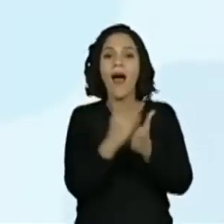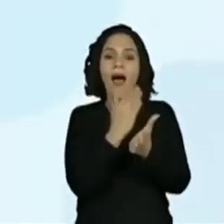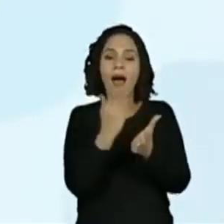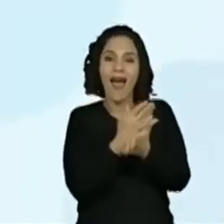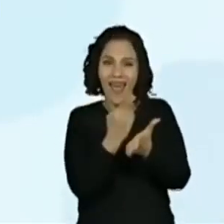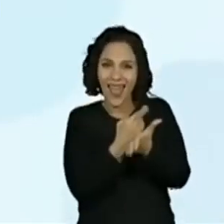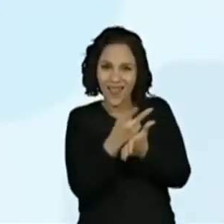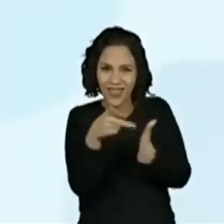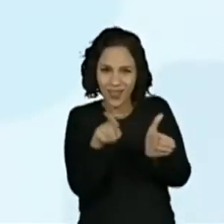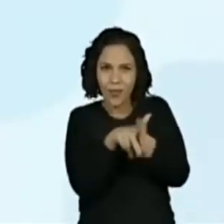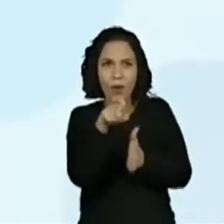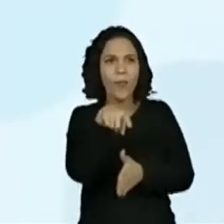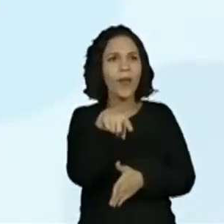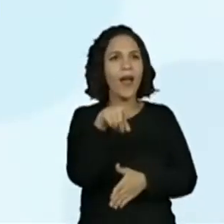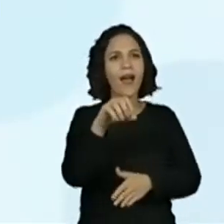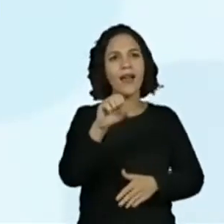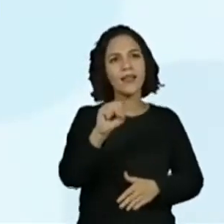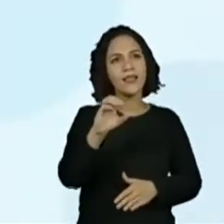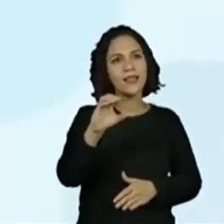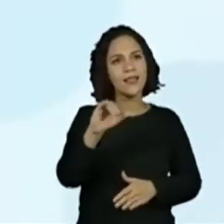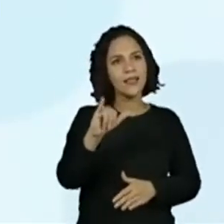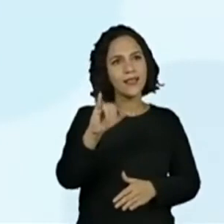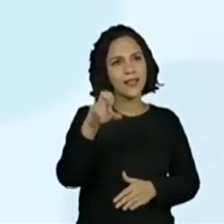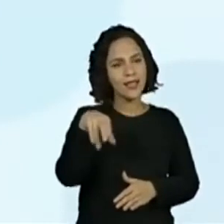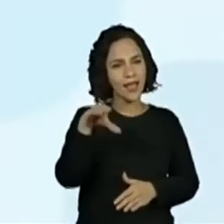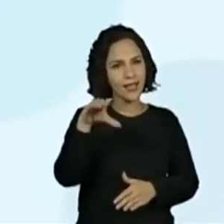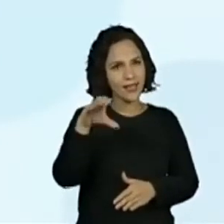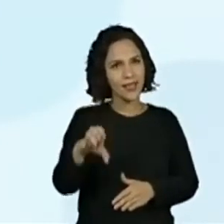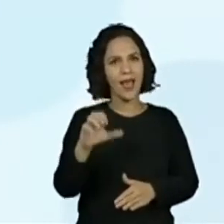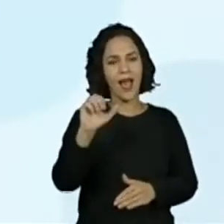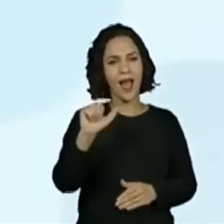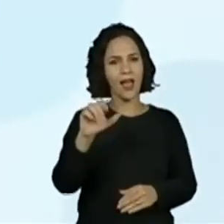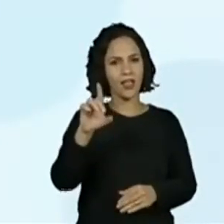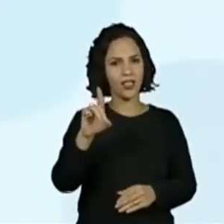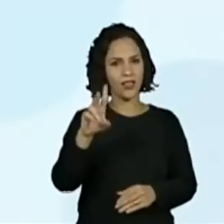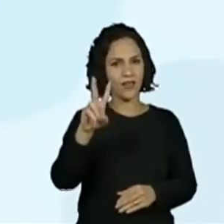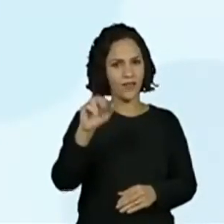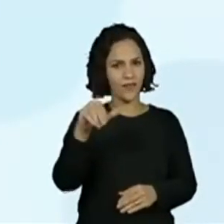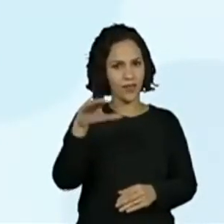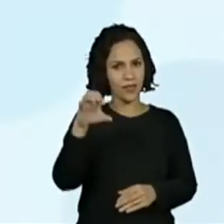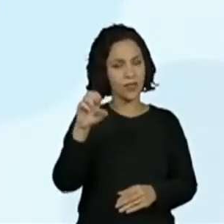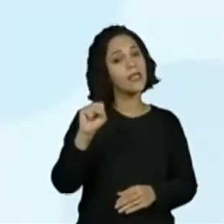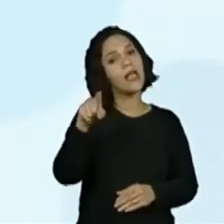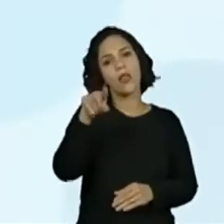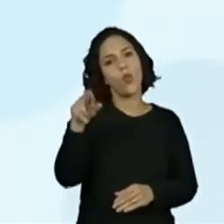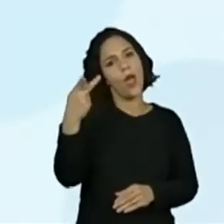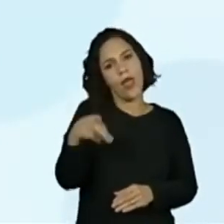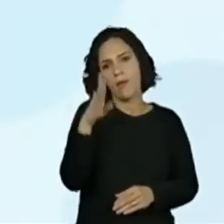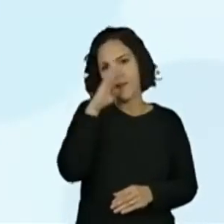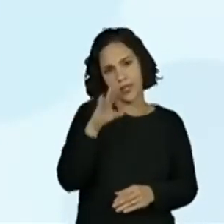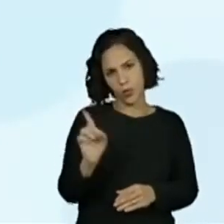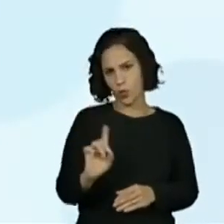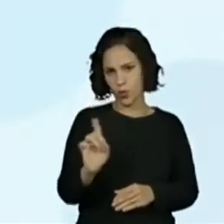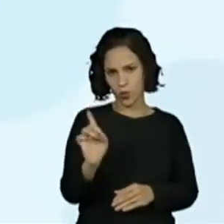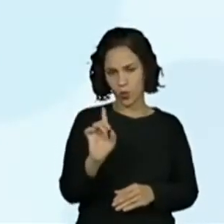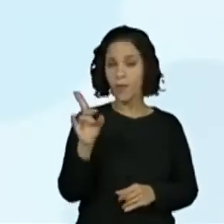qual lugar aí, né? Fala que é de conservação da Amazônia, os interesses dos alunos pela biodiversidade, mas